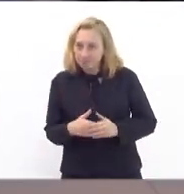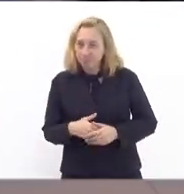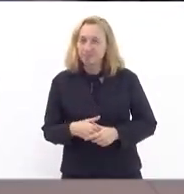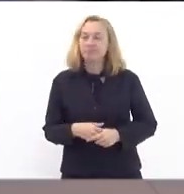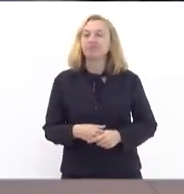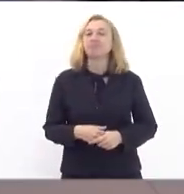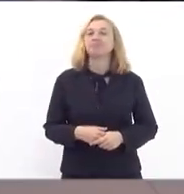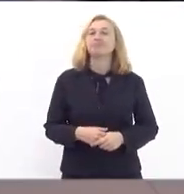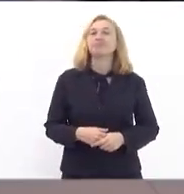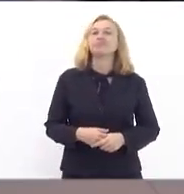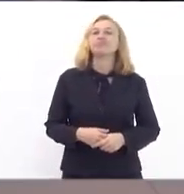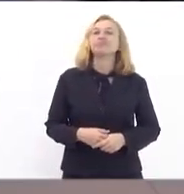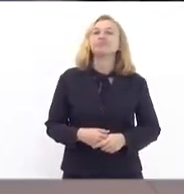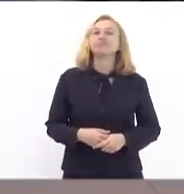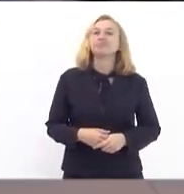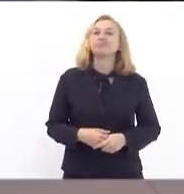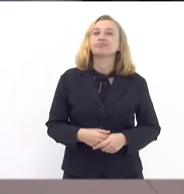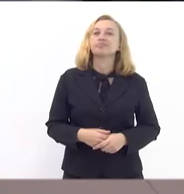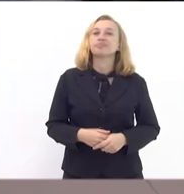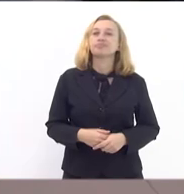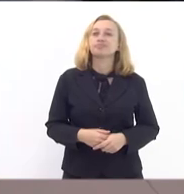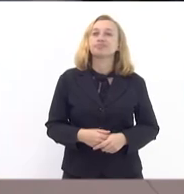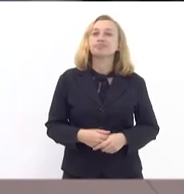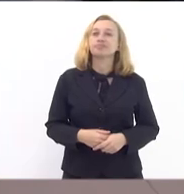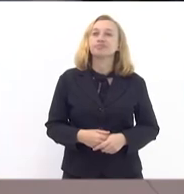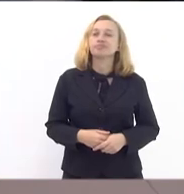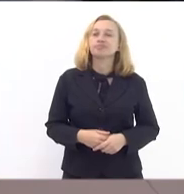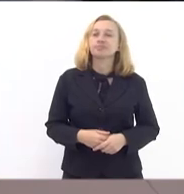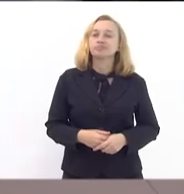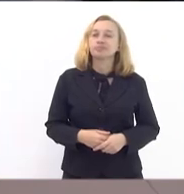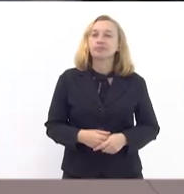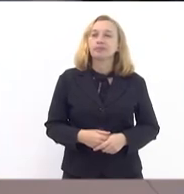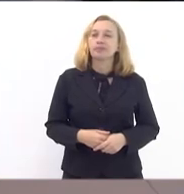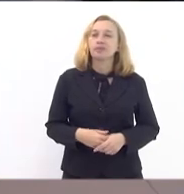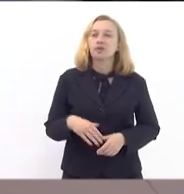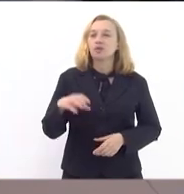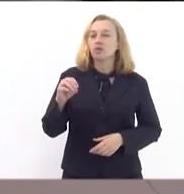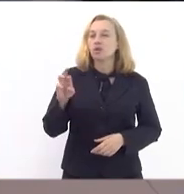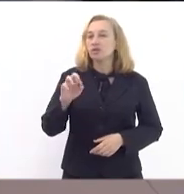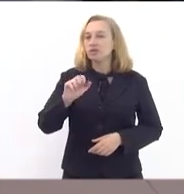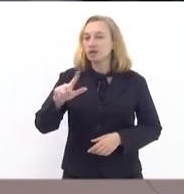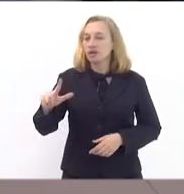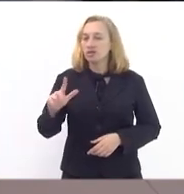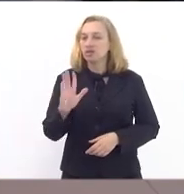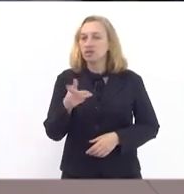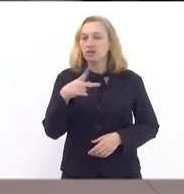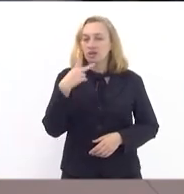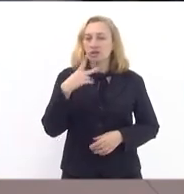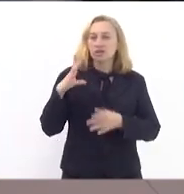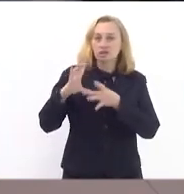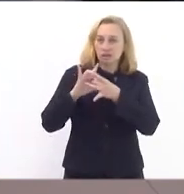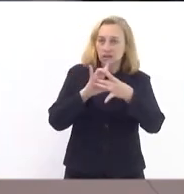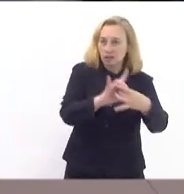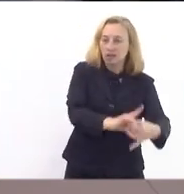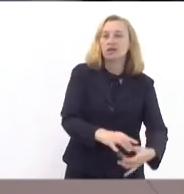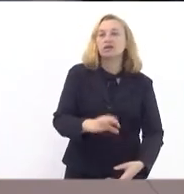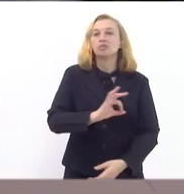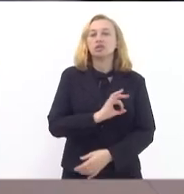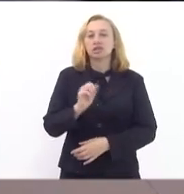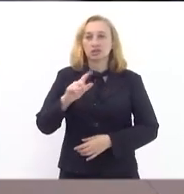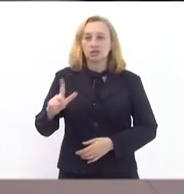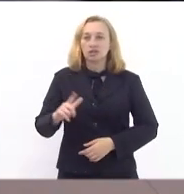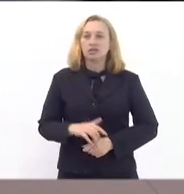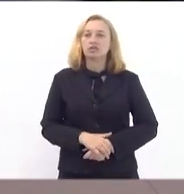a todas as presentes e Vamo dar o Coronel abraço mencionou isso já tá bem alinhado né para poder